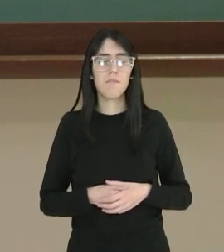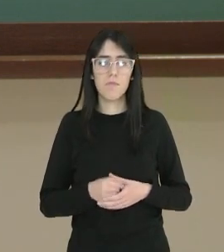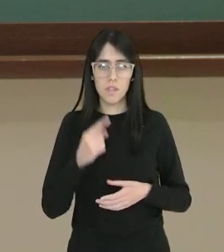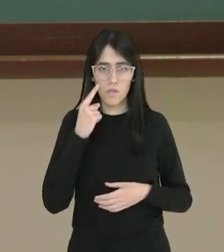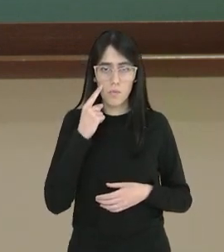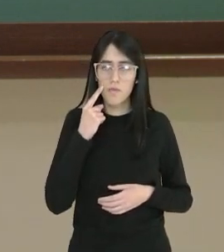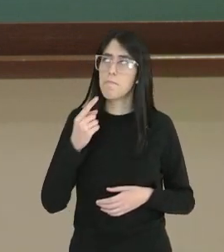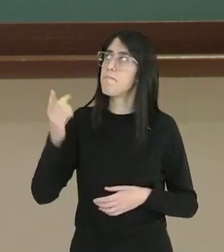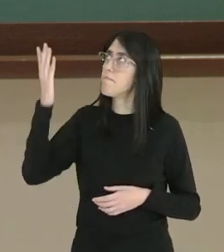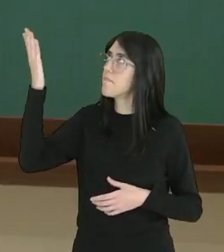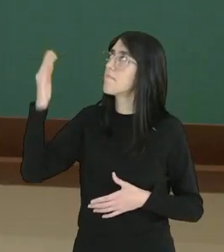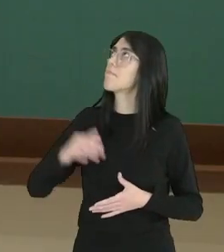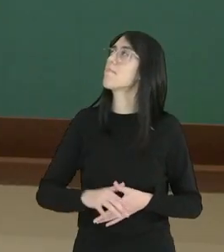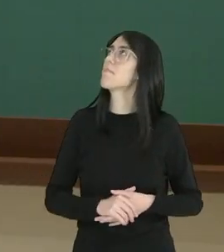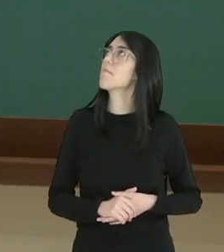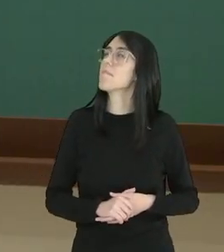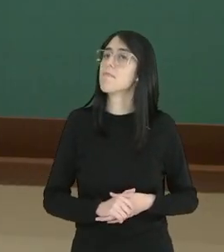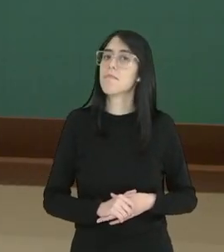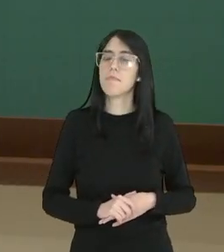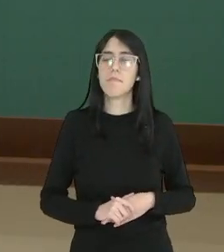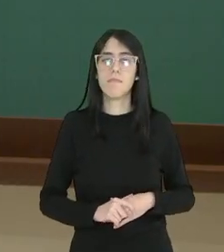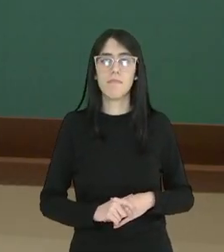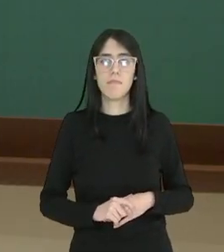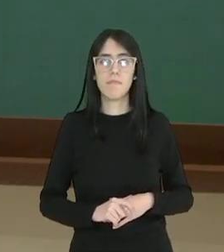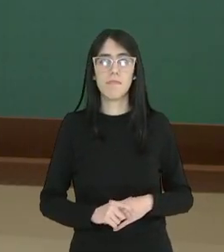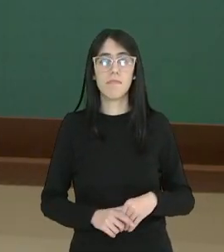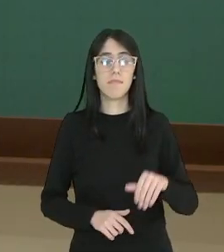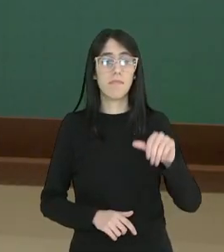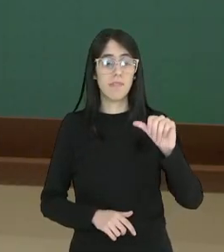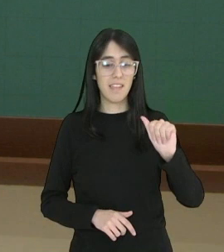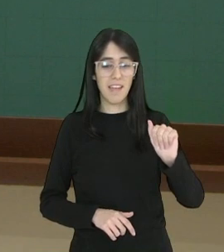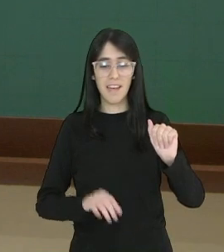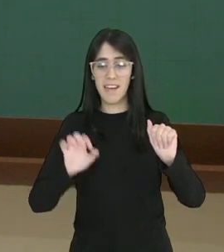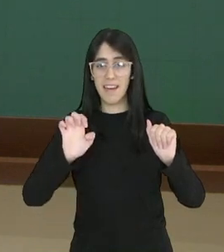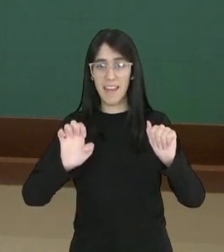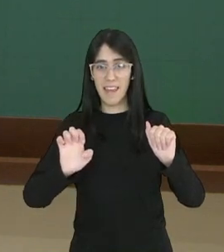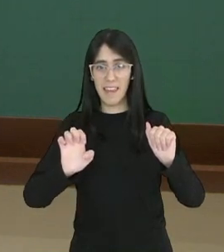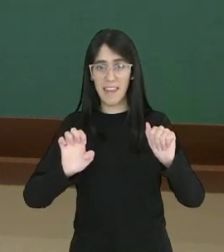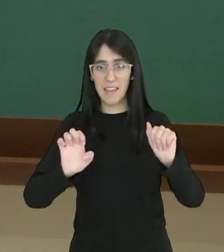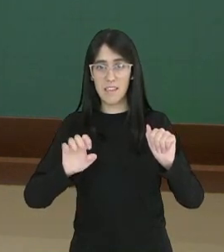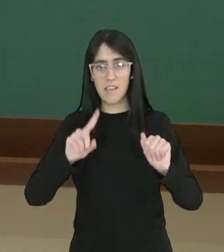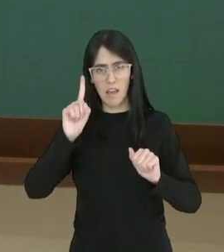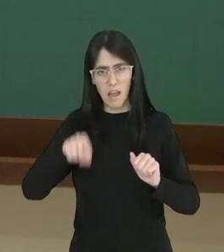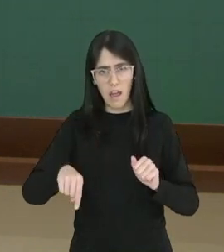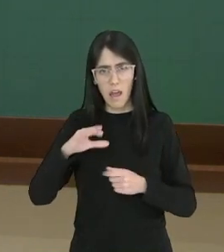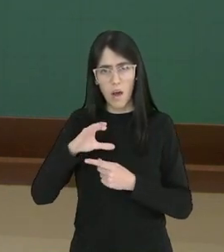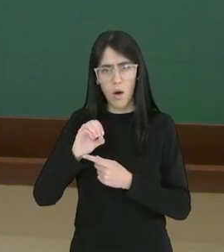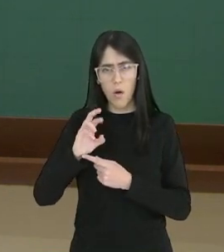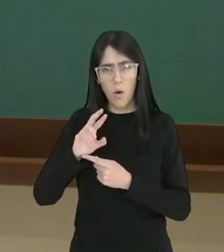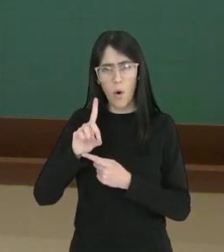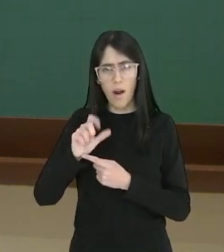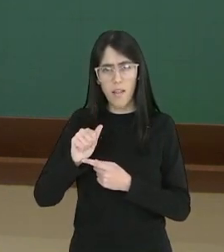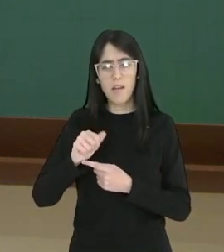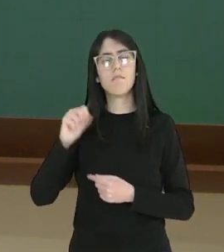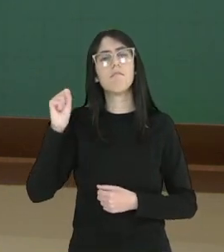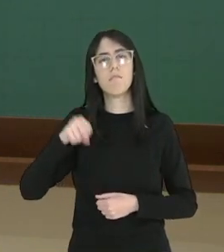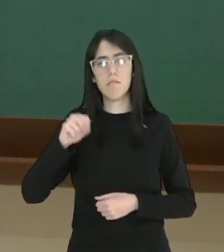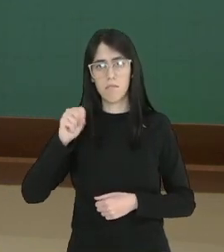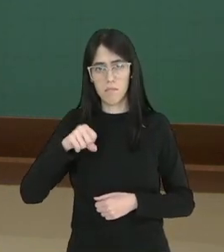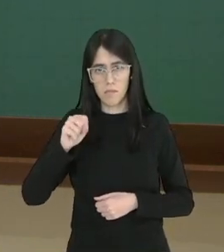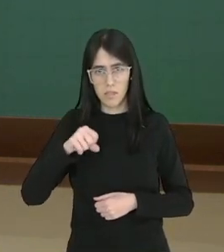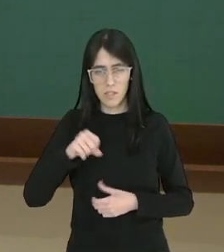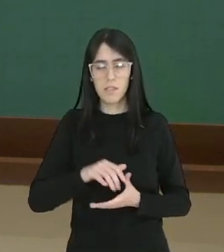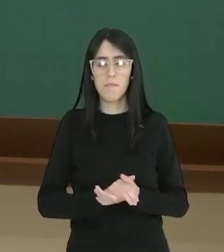vamos lá. O segmento AE, ele representa uma corda? Sim.